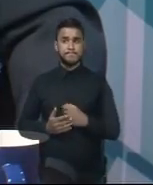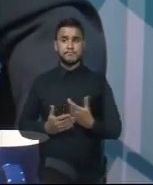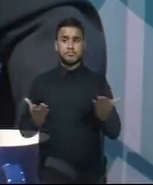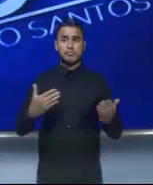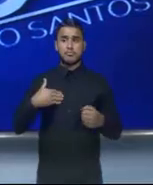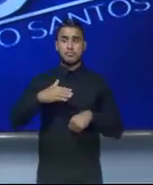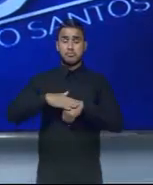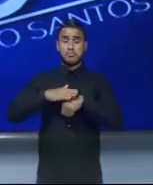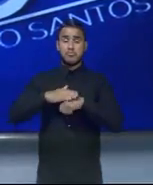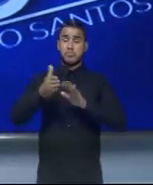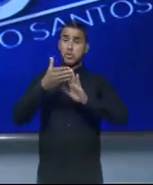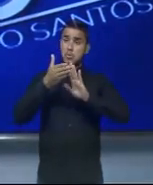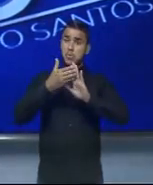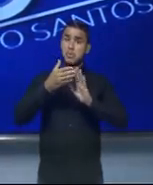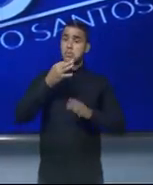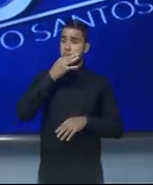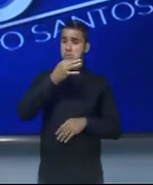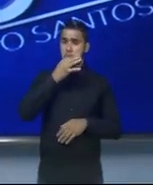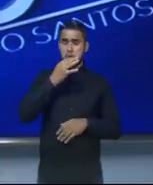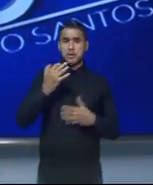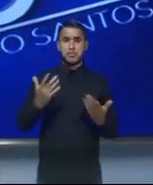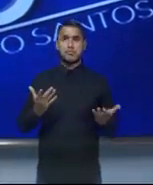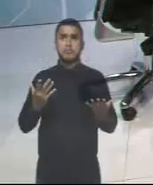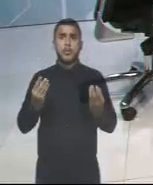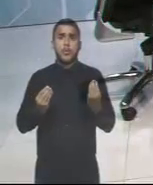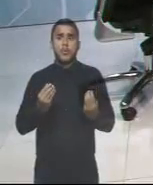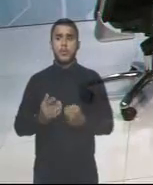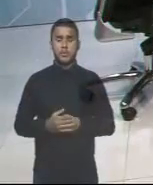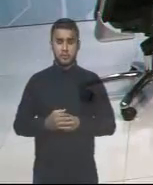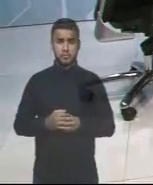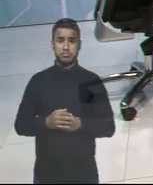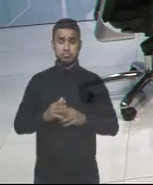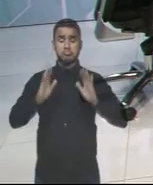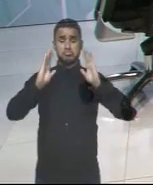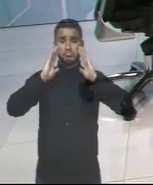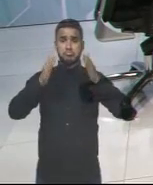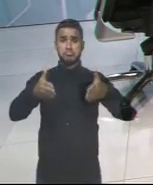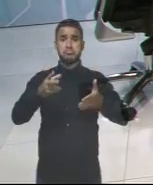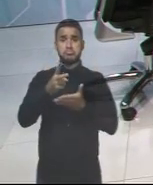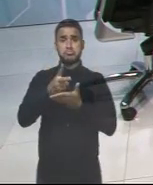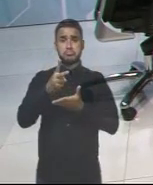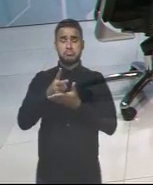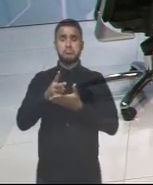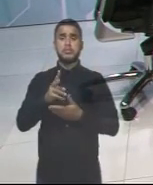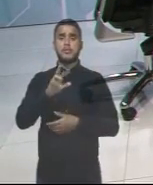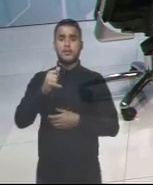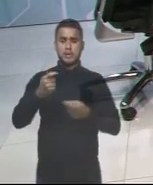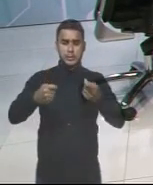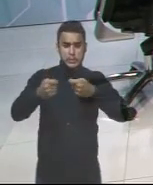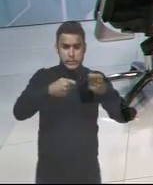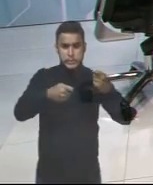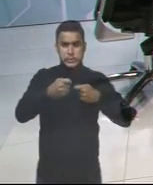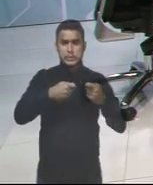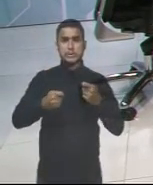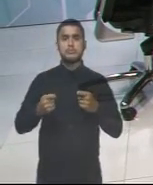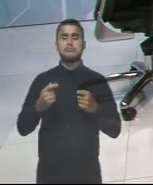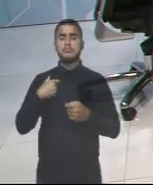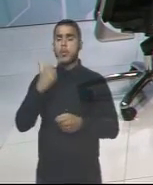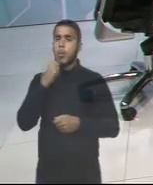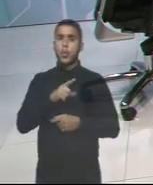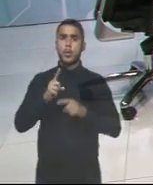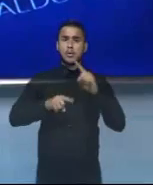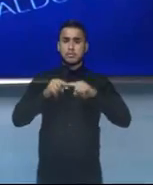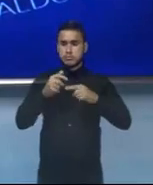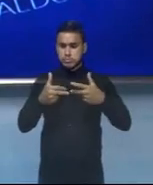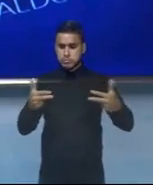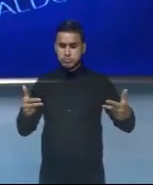estado de sítio, porque não sairíamos dos quadros constitucionais e teríamos os meios necessários para enfrentar